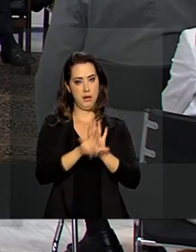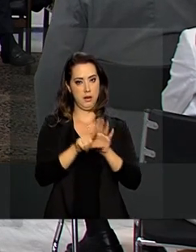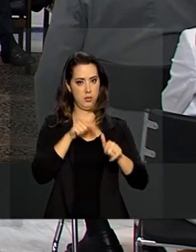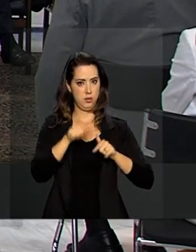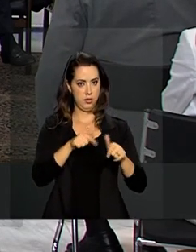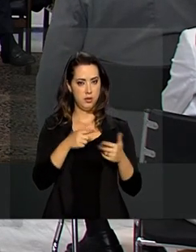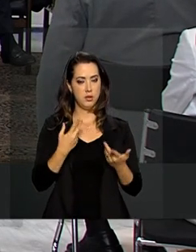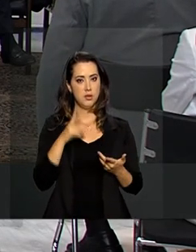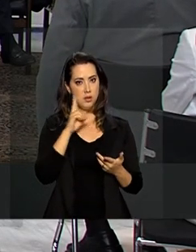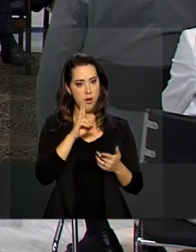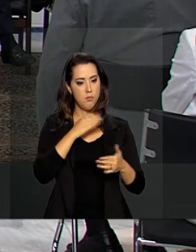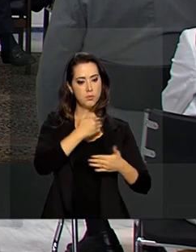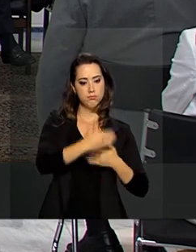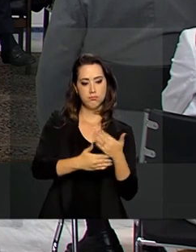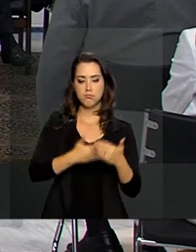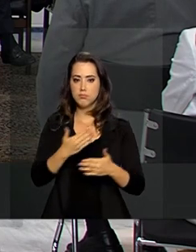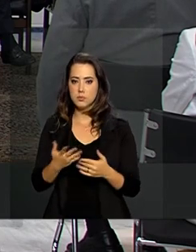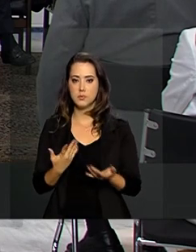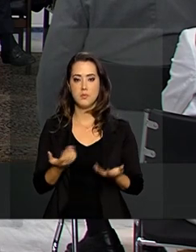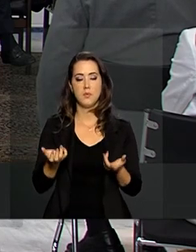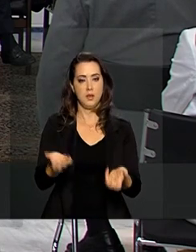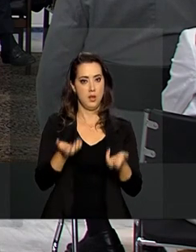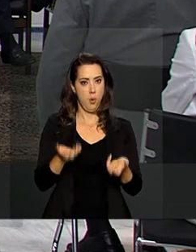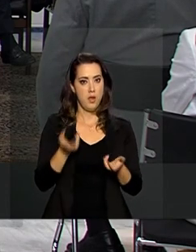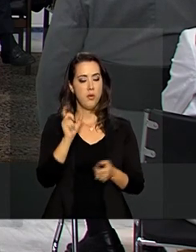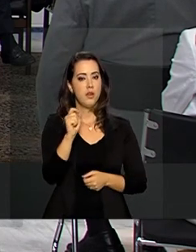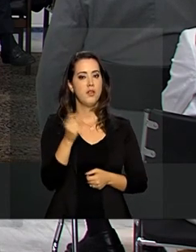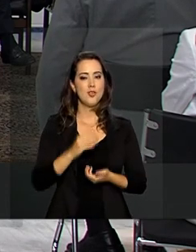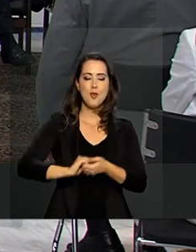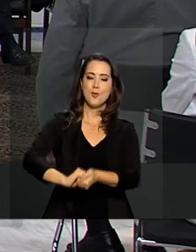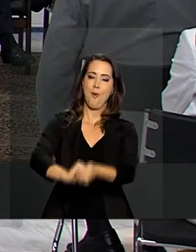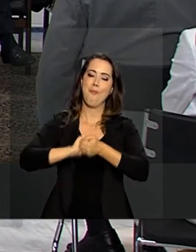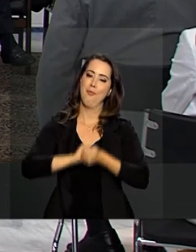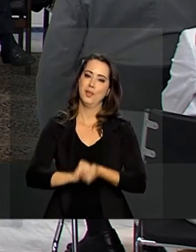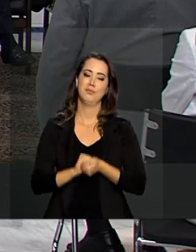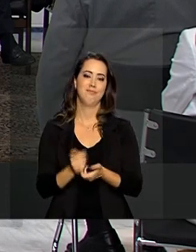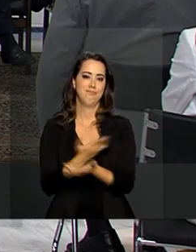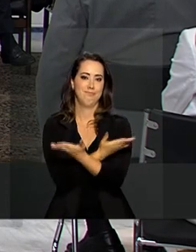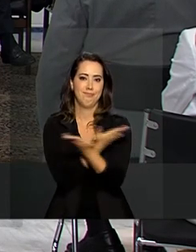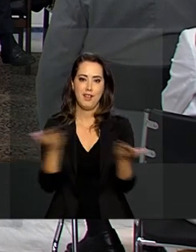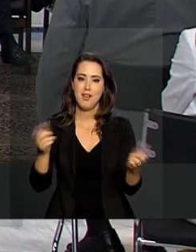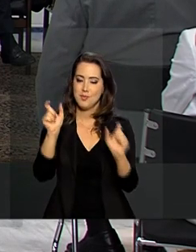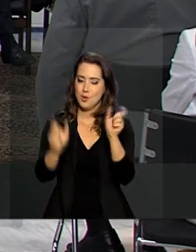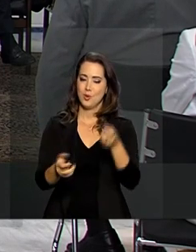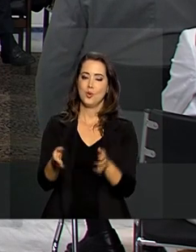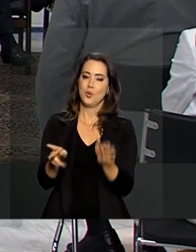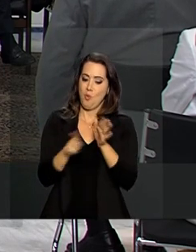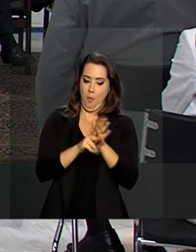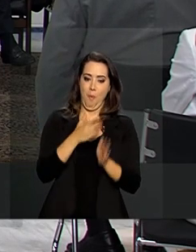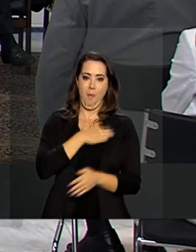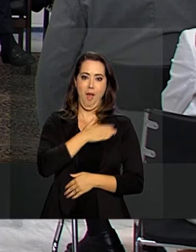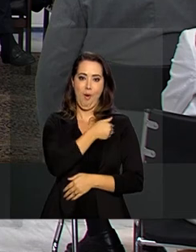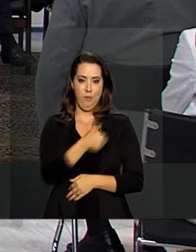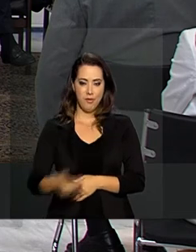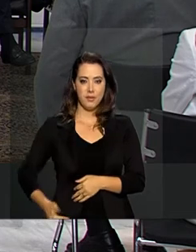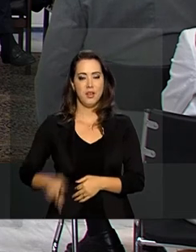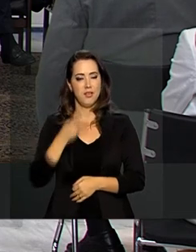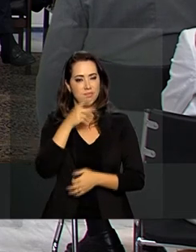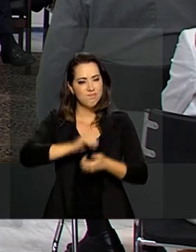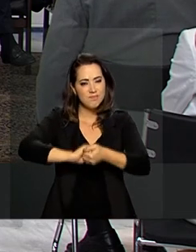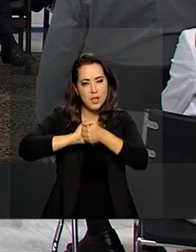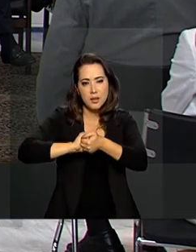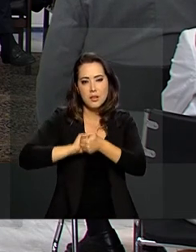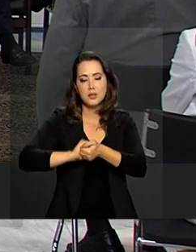indicando lá então eu quero realmente cumprimentar os membros do meu governo quero cumprimentar mais um